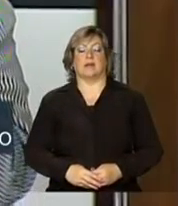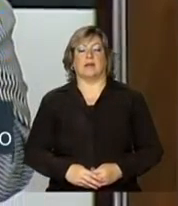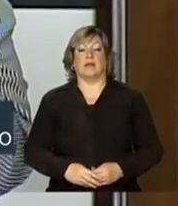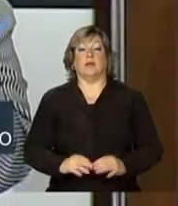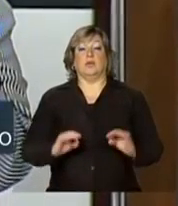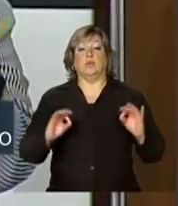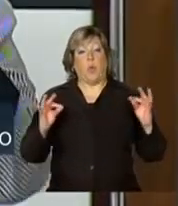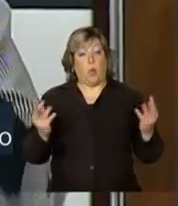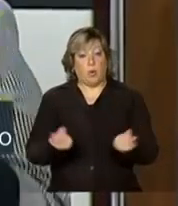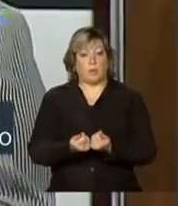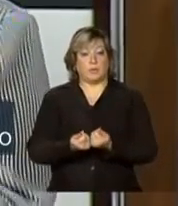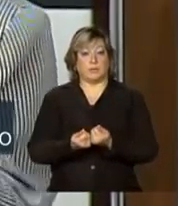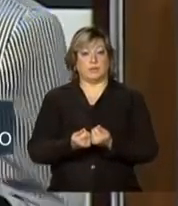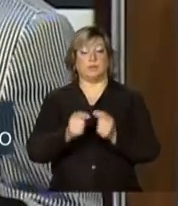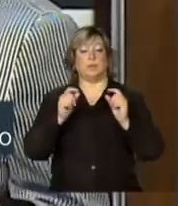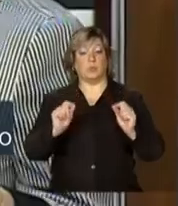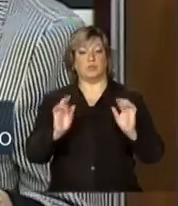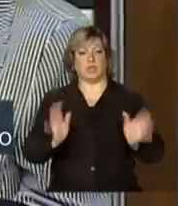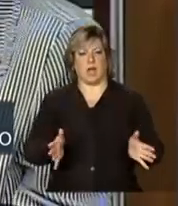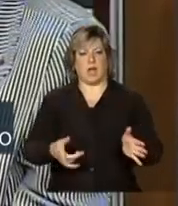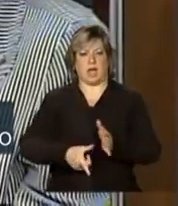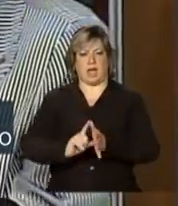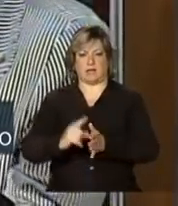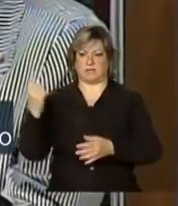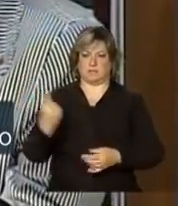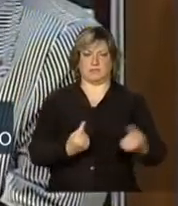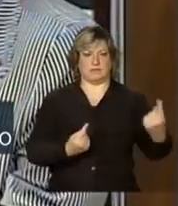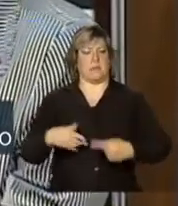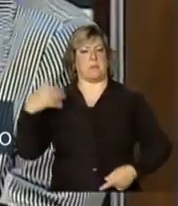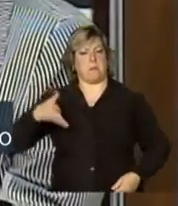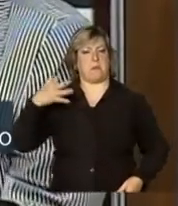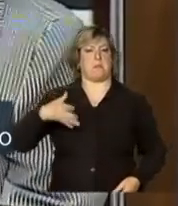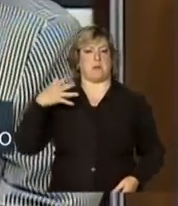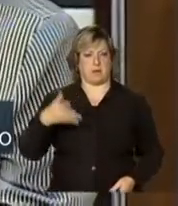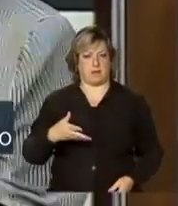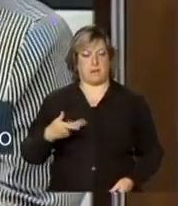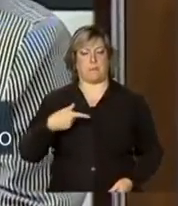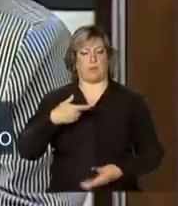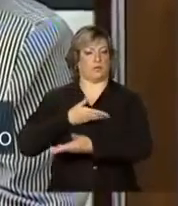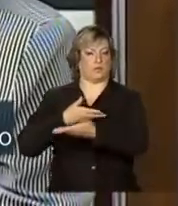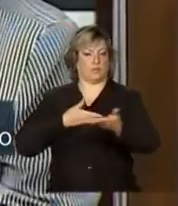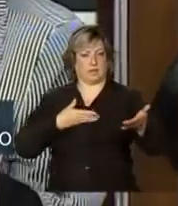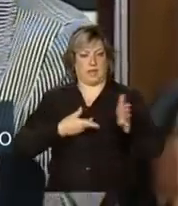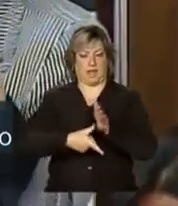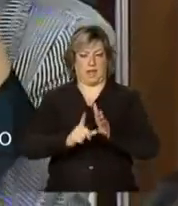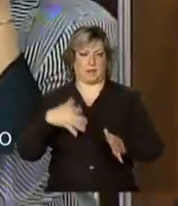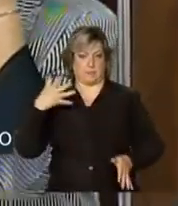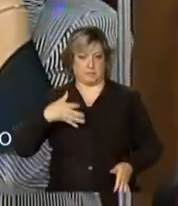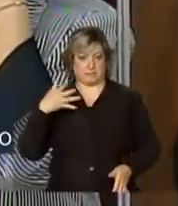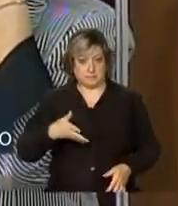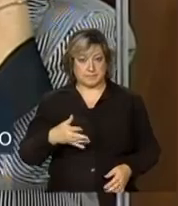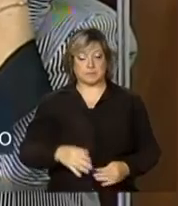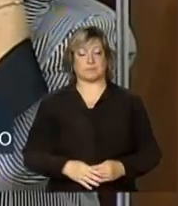tudo que foi dito pelos meus colegas anteriormente